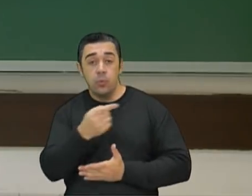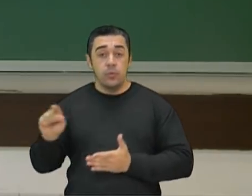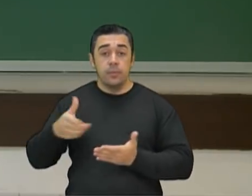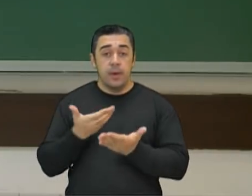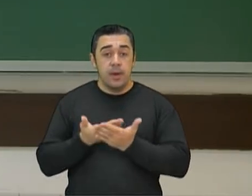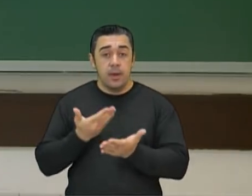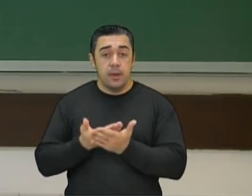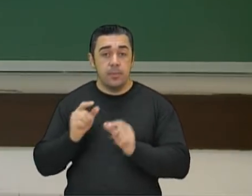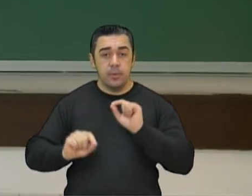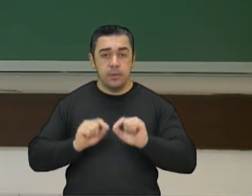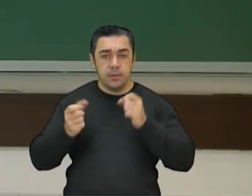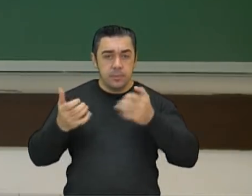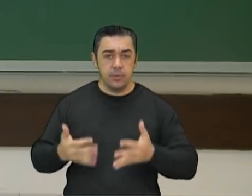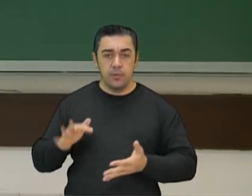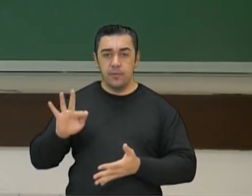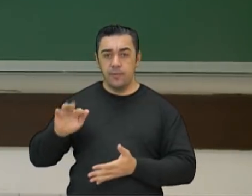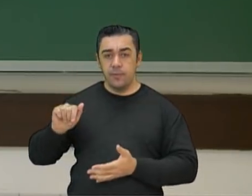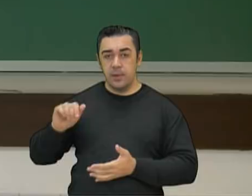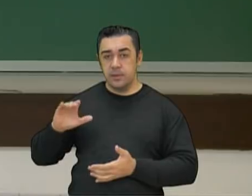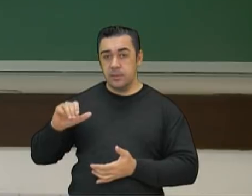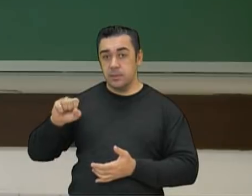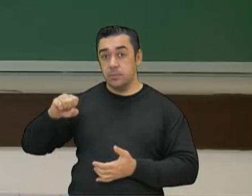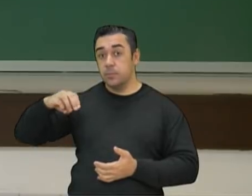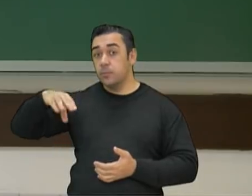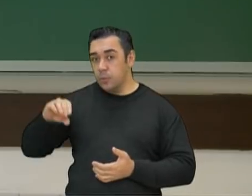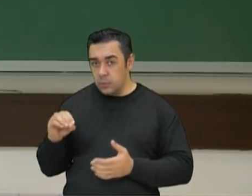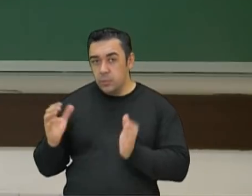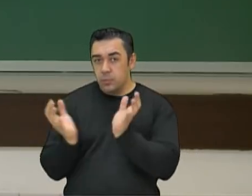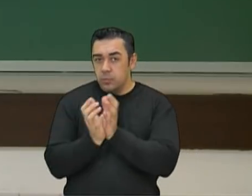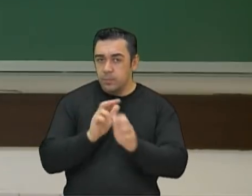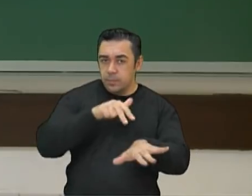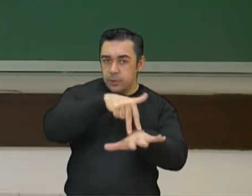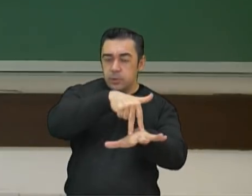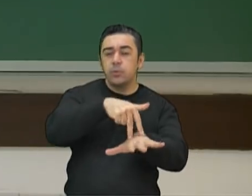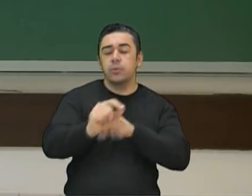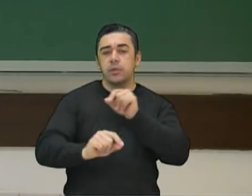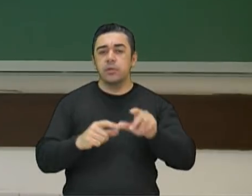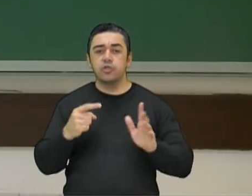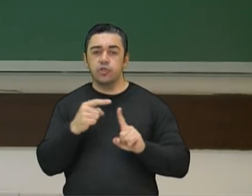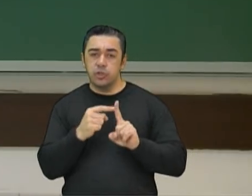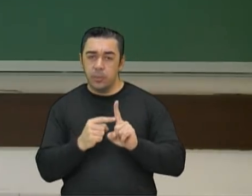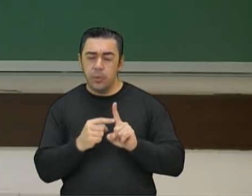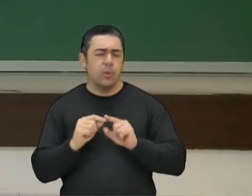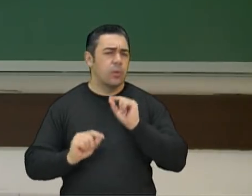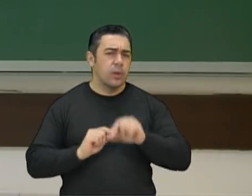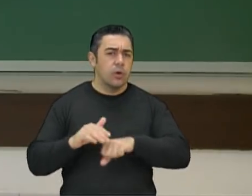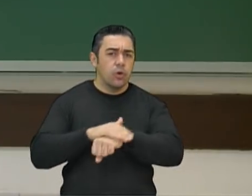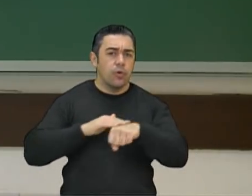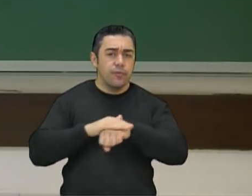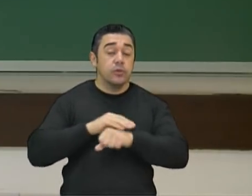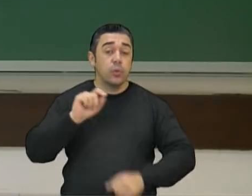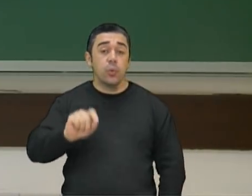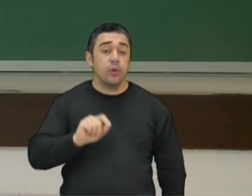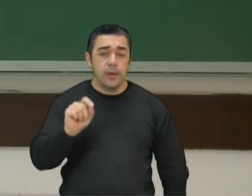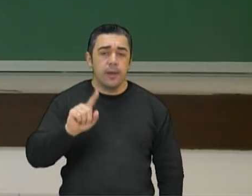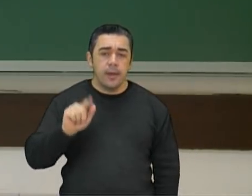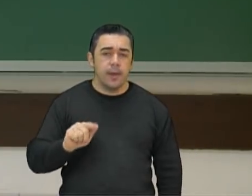sobre fascismo, a gente começou conversando com você sobre o que são